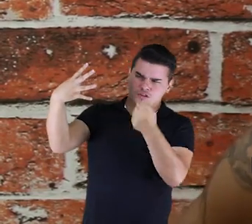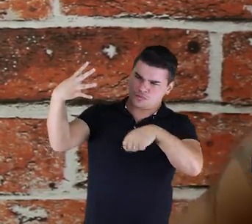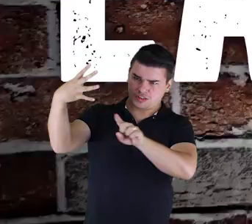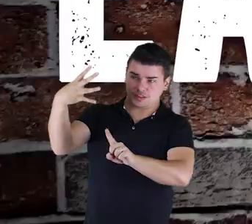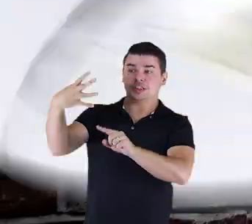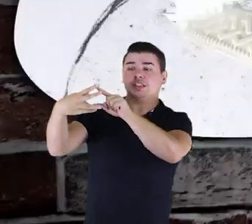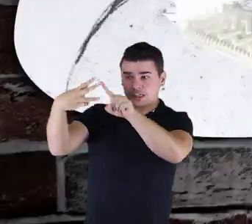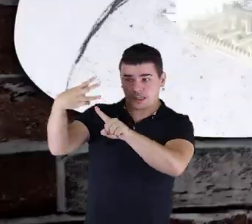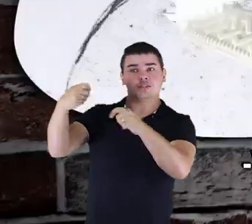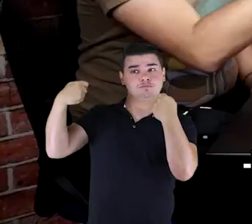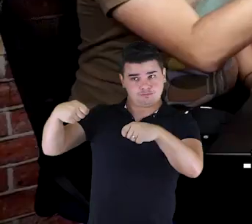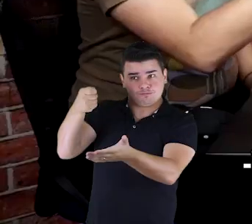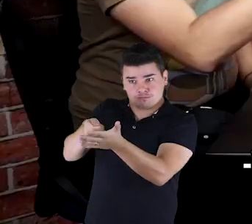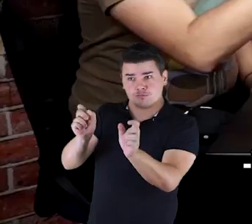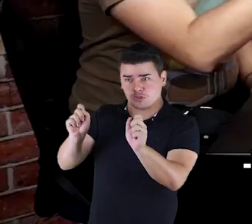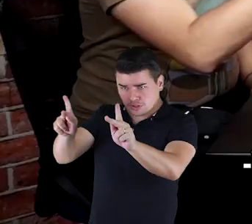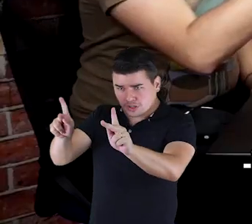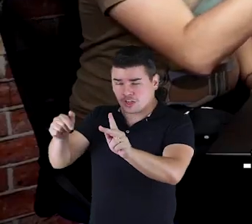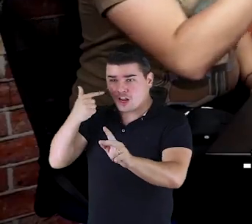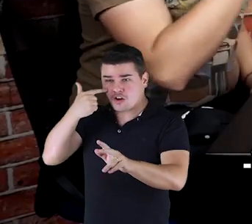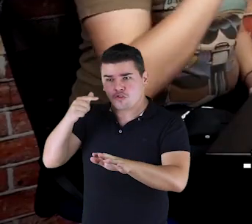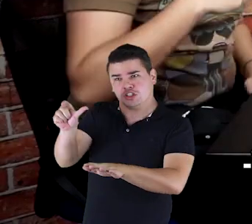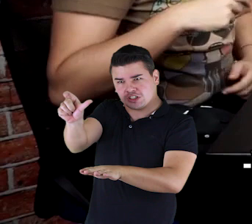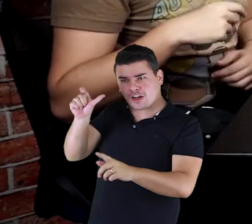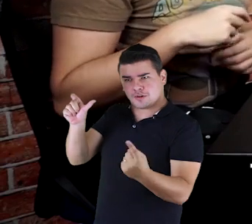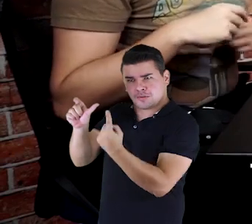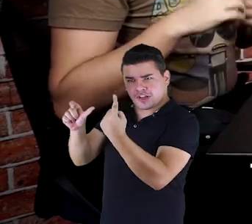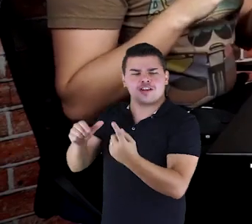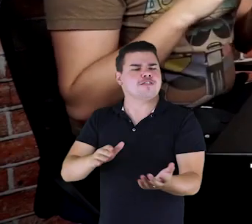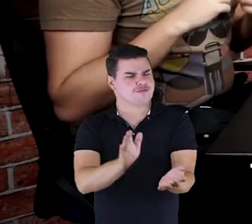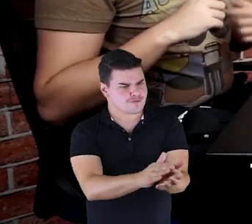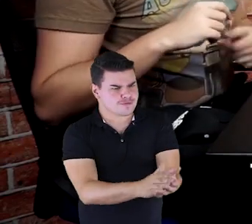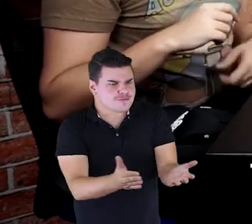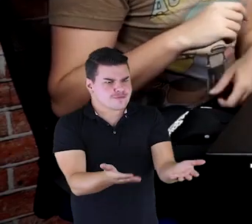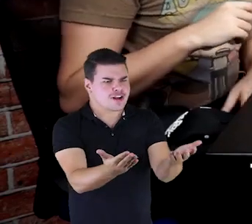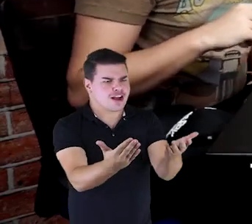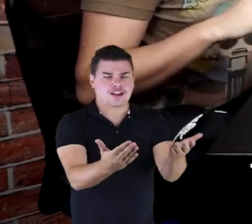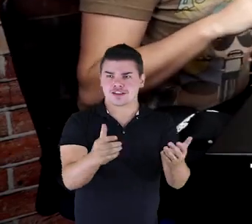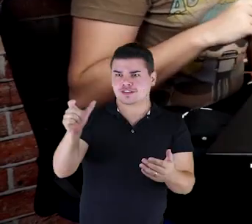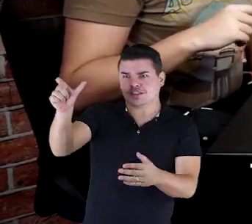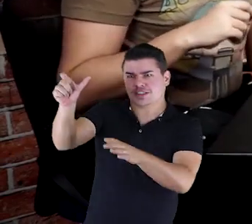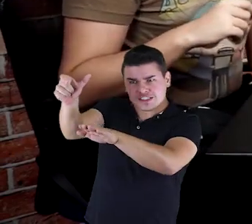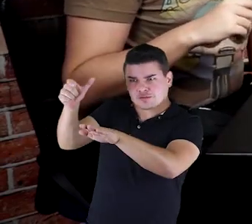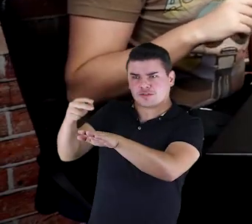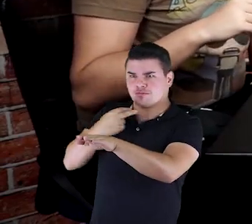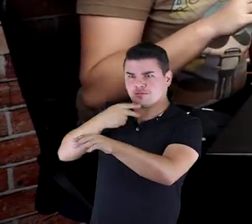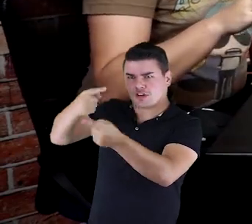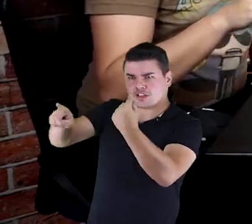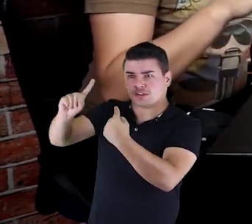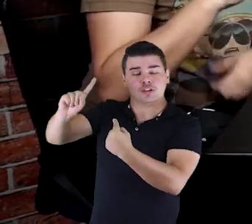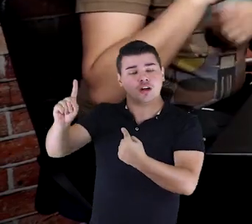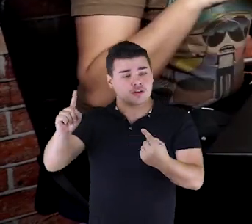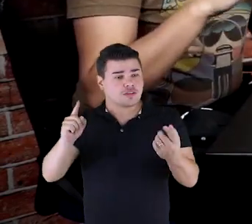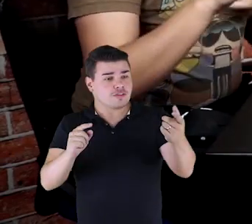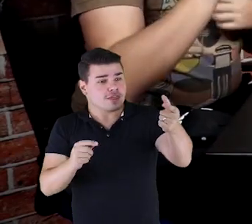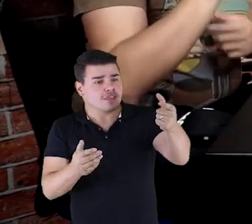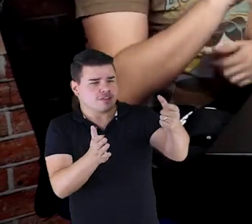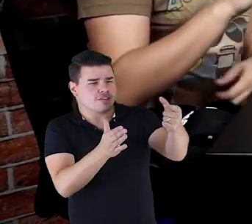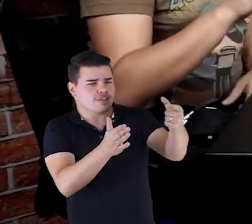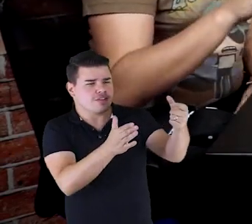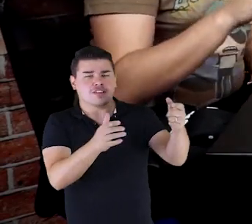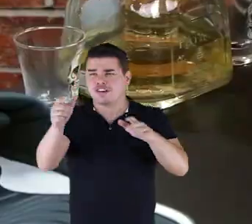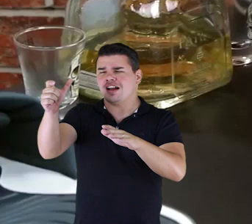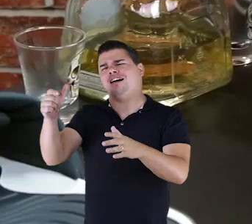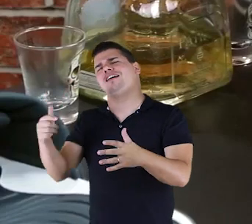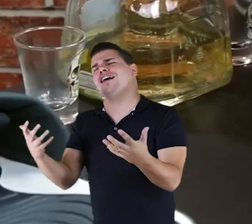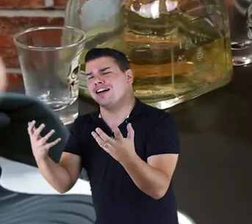responder três. Um chinelo cai sobre a palavra lapada. Cid usa uma bermuda na cabeça que cai sobre o seu rosto. Não. Não me achar. Esquerda.